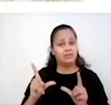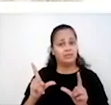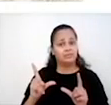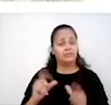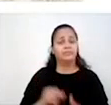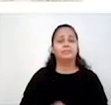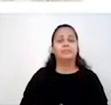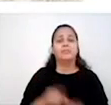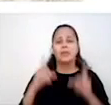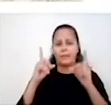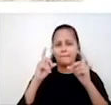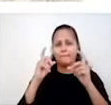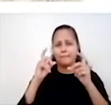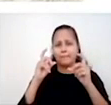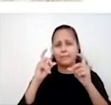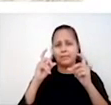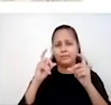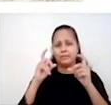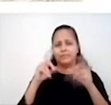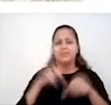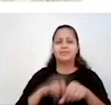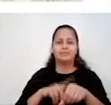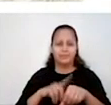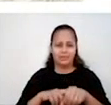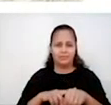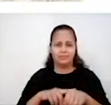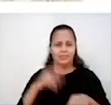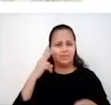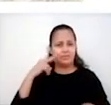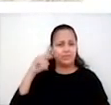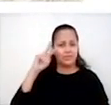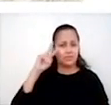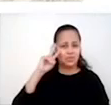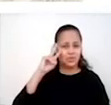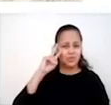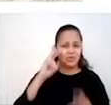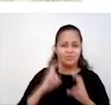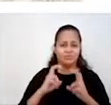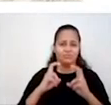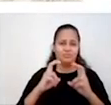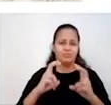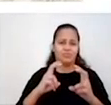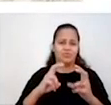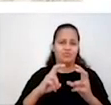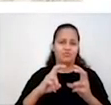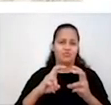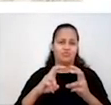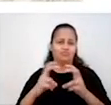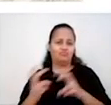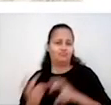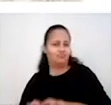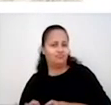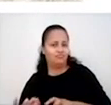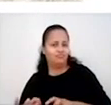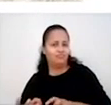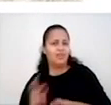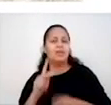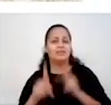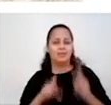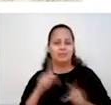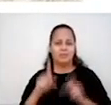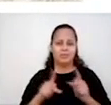imagem, uma fotografia desse momento histórico. É um bonde tombado pela